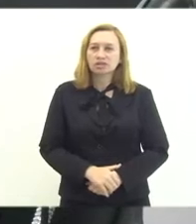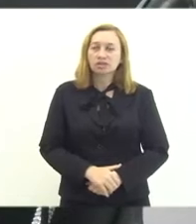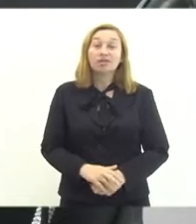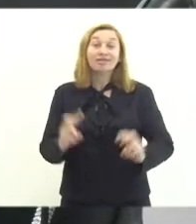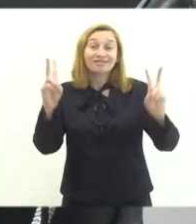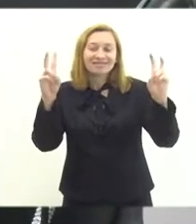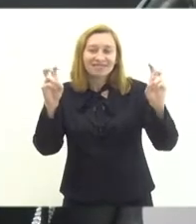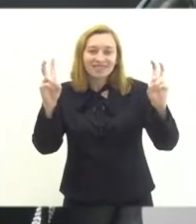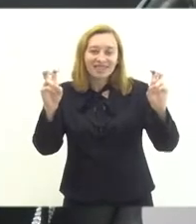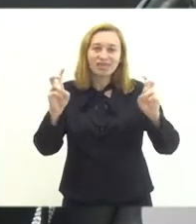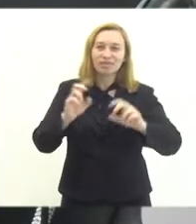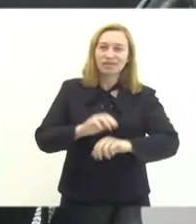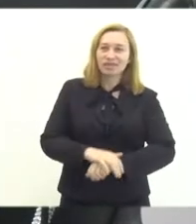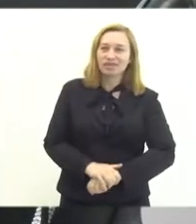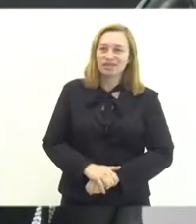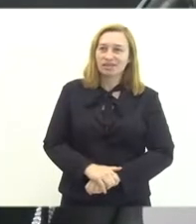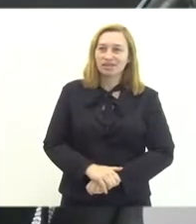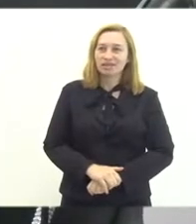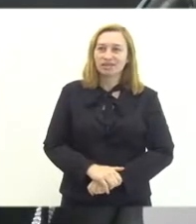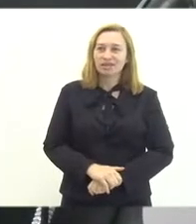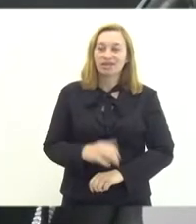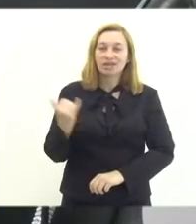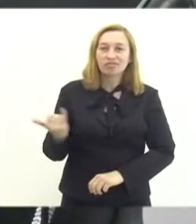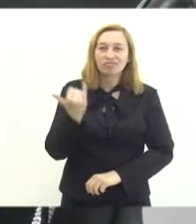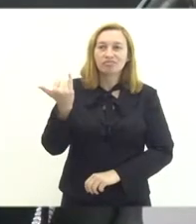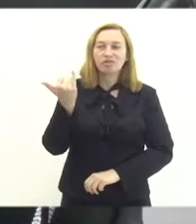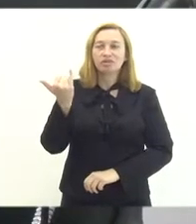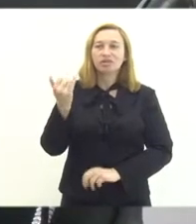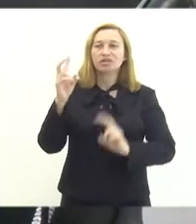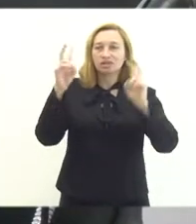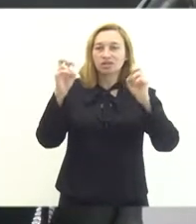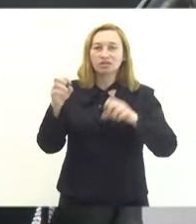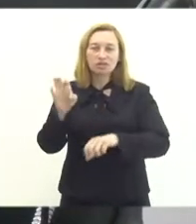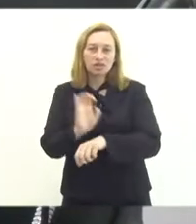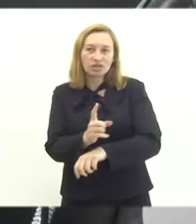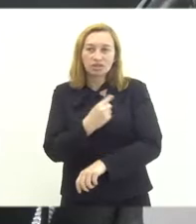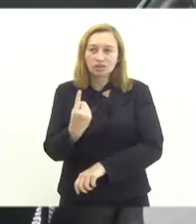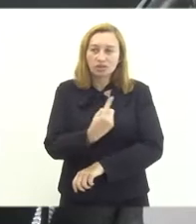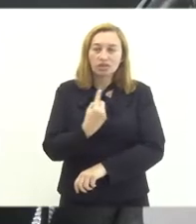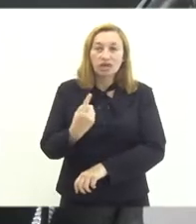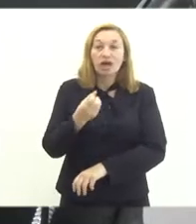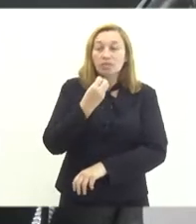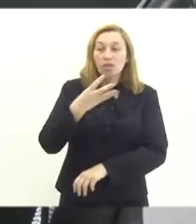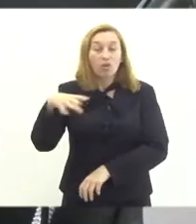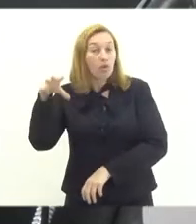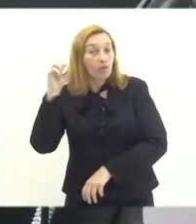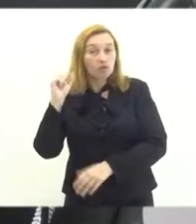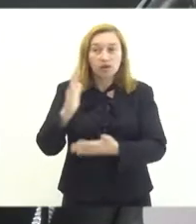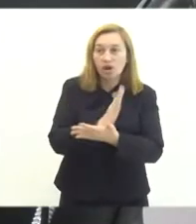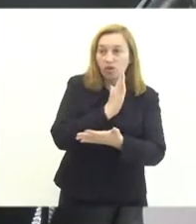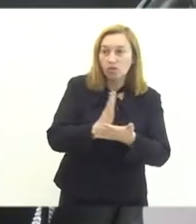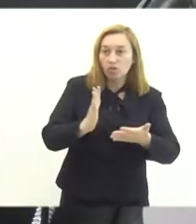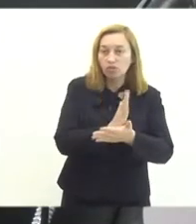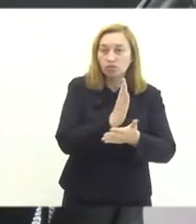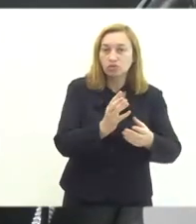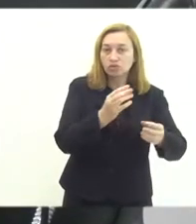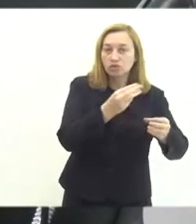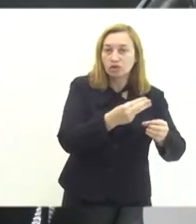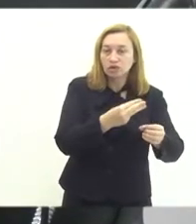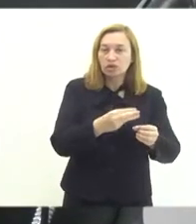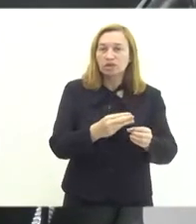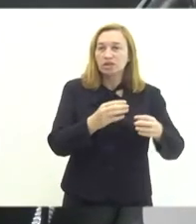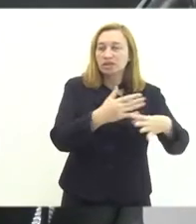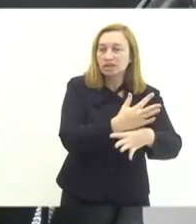vários temas mediante esta causa tão importante no nosso estado e é necessário te ouvir alguns órgãos algumas cidades